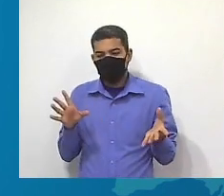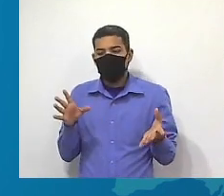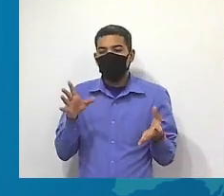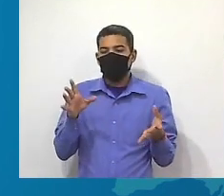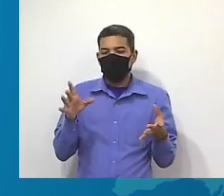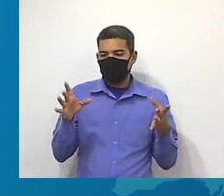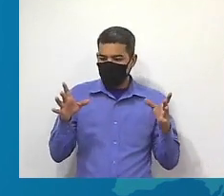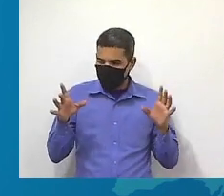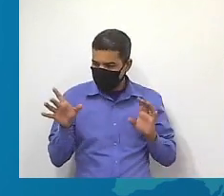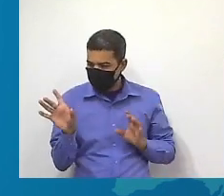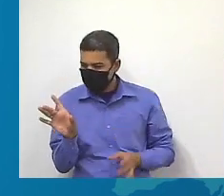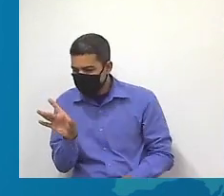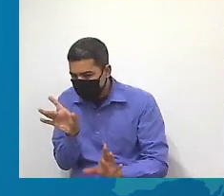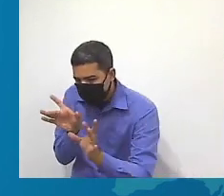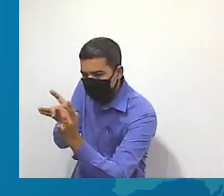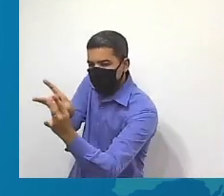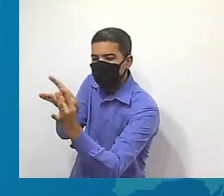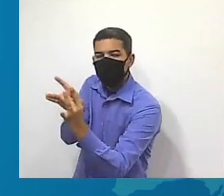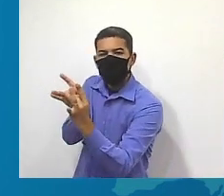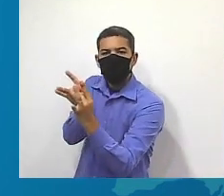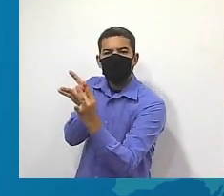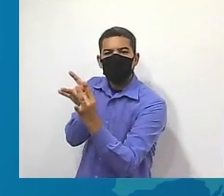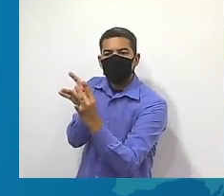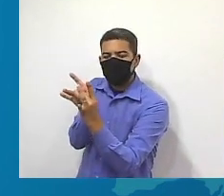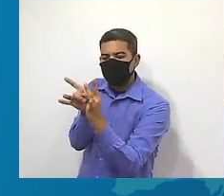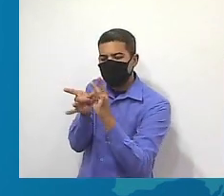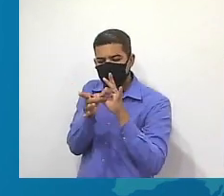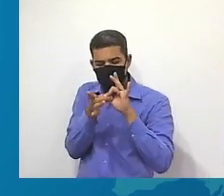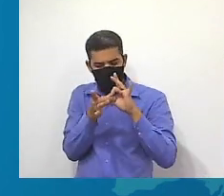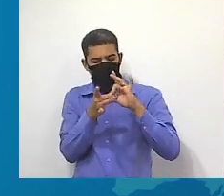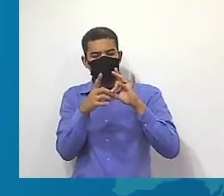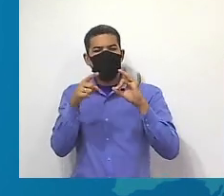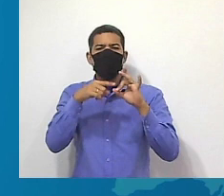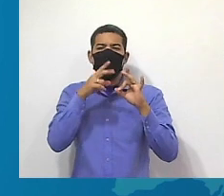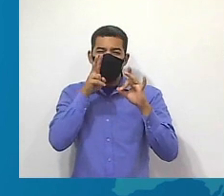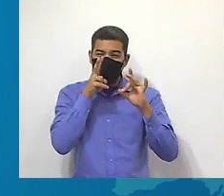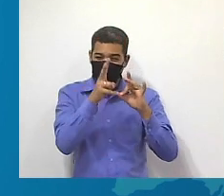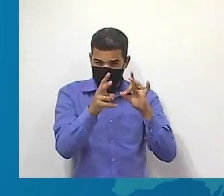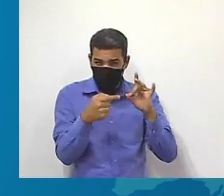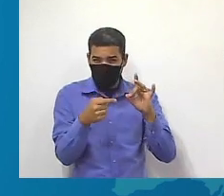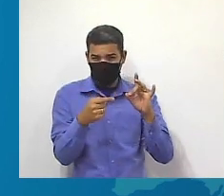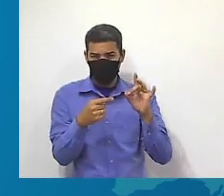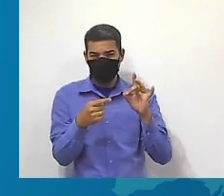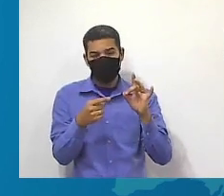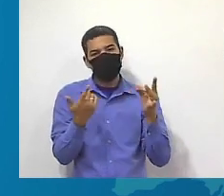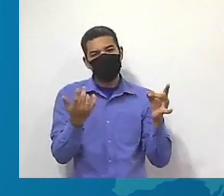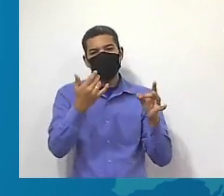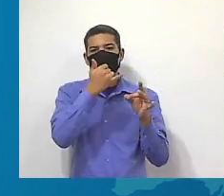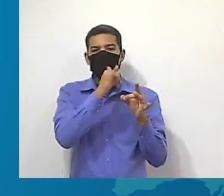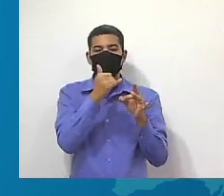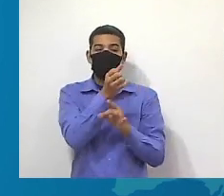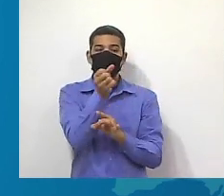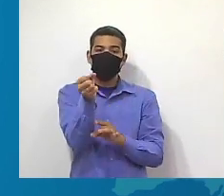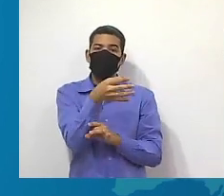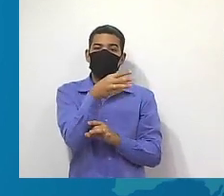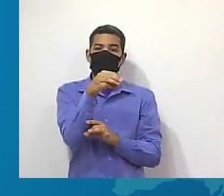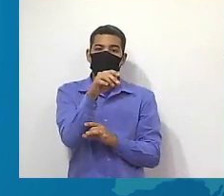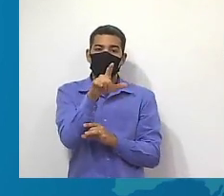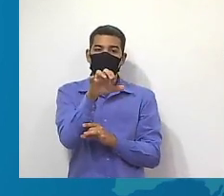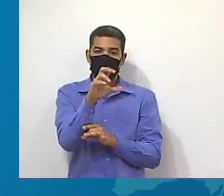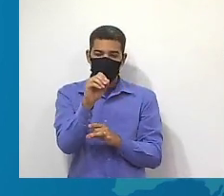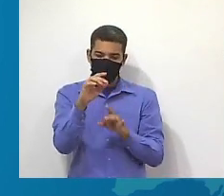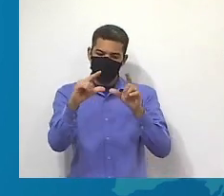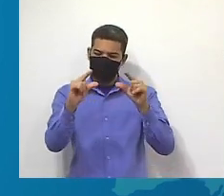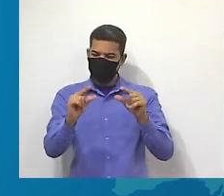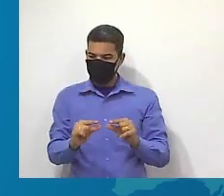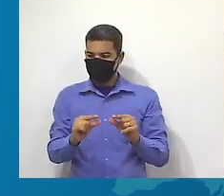são formadas, se essas novas são ligações muito fortes, a energia da nova molécula vai lá para baixo, o